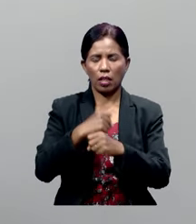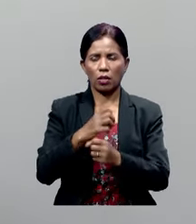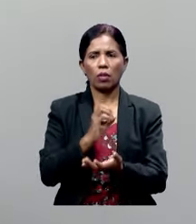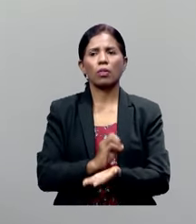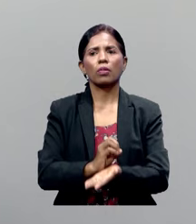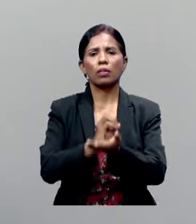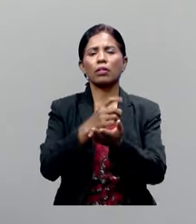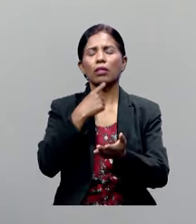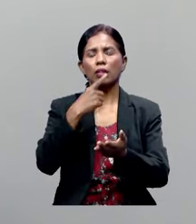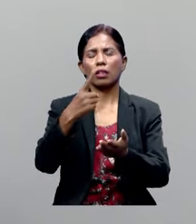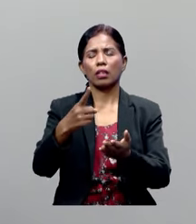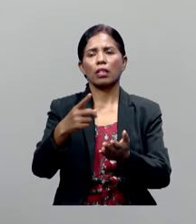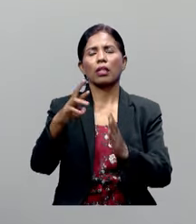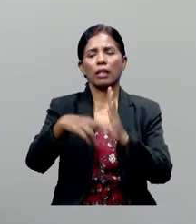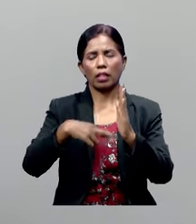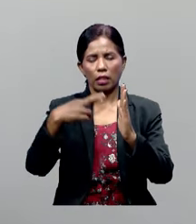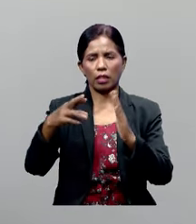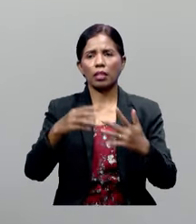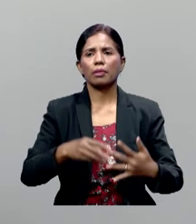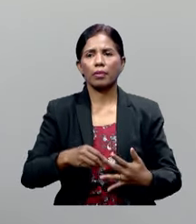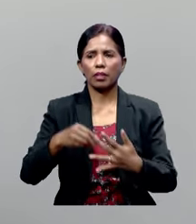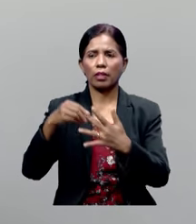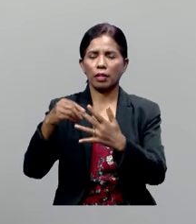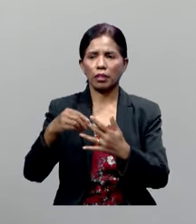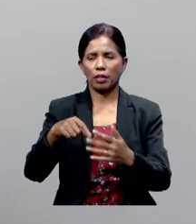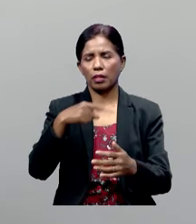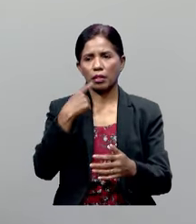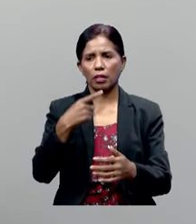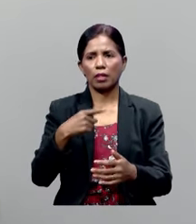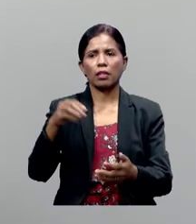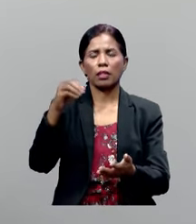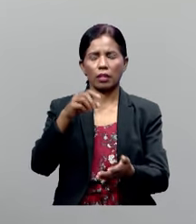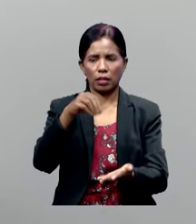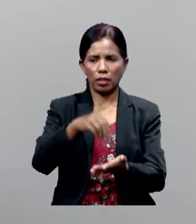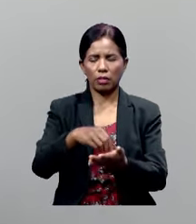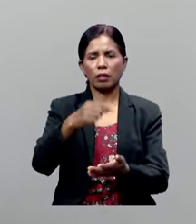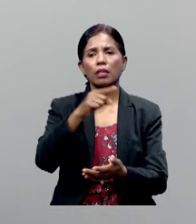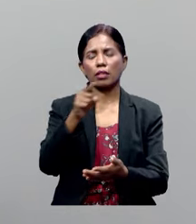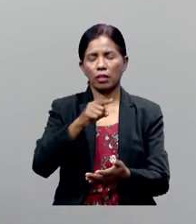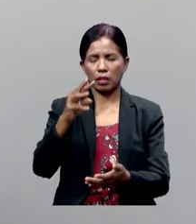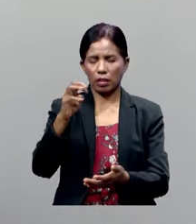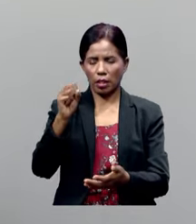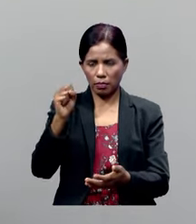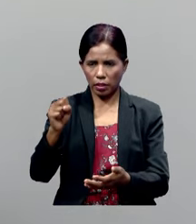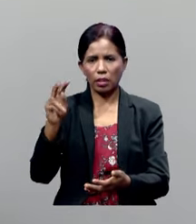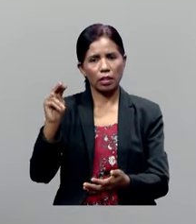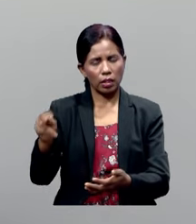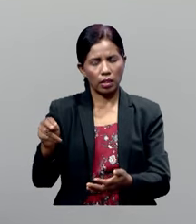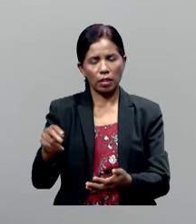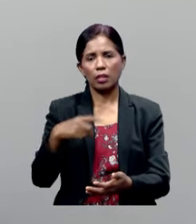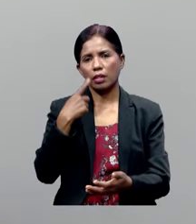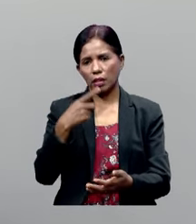goza regimi a projenmento spesial nene in debe mak natureza James nian in debe mak natureza rayawan